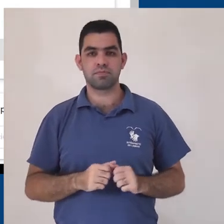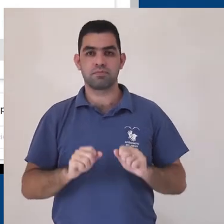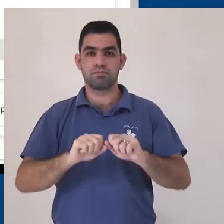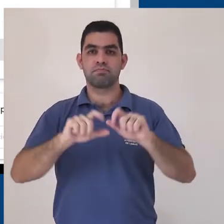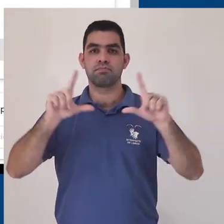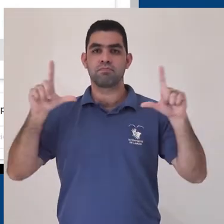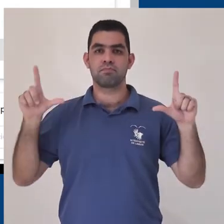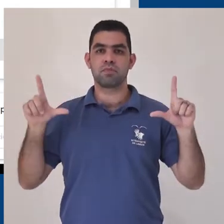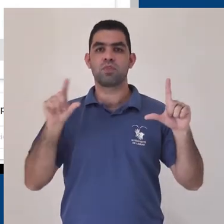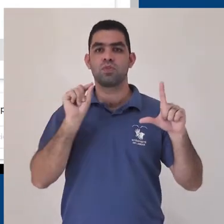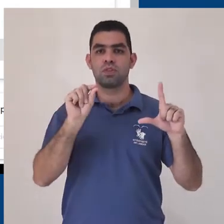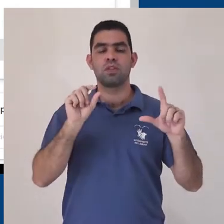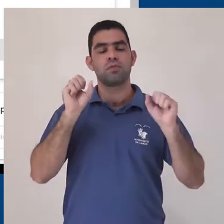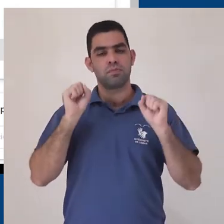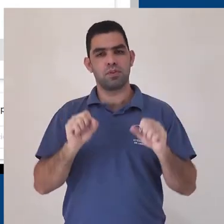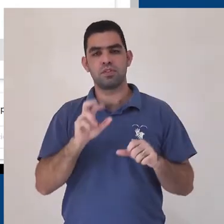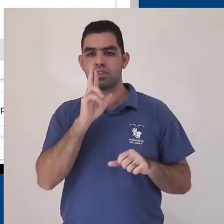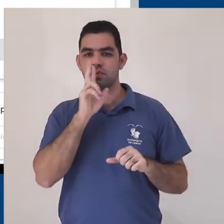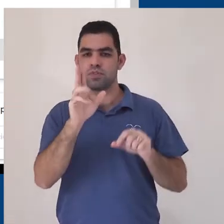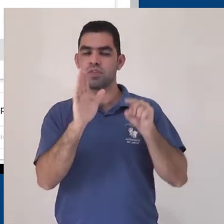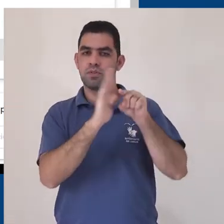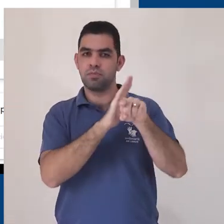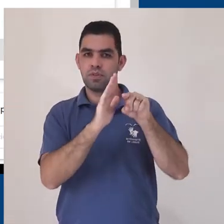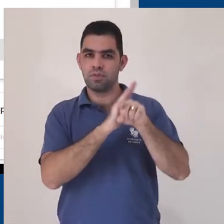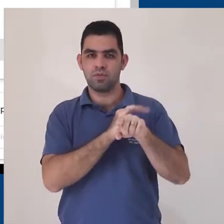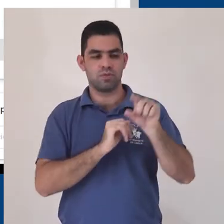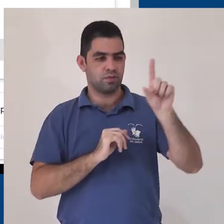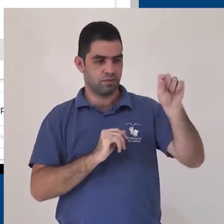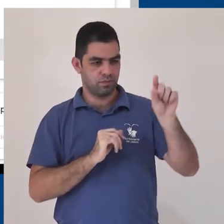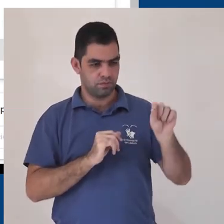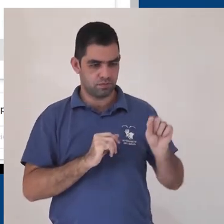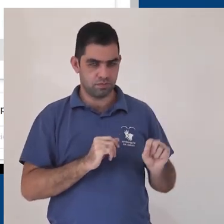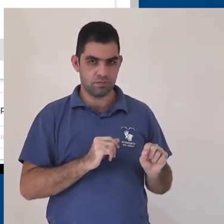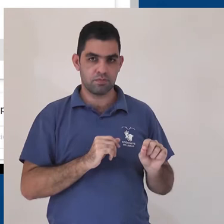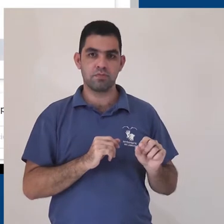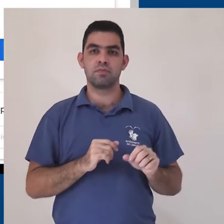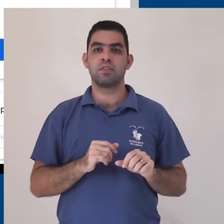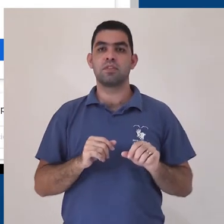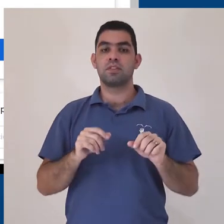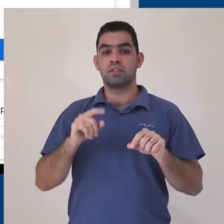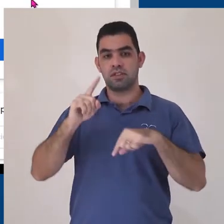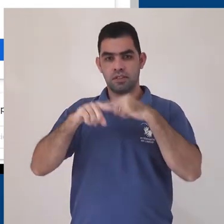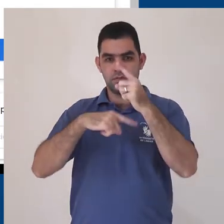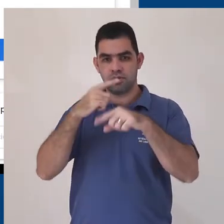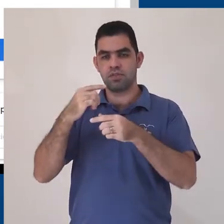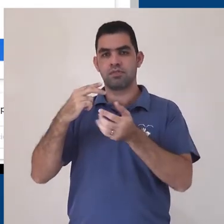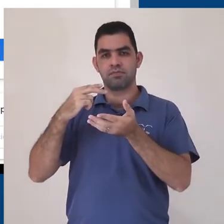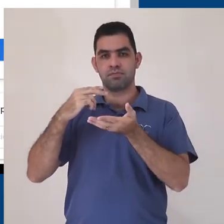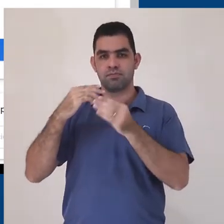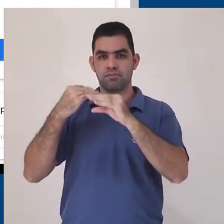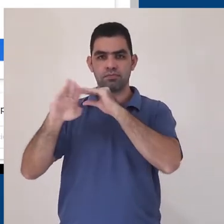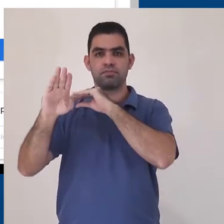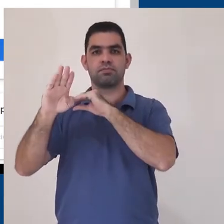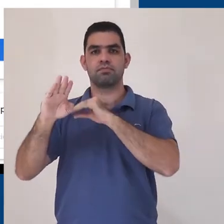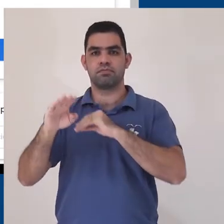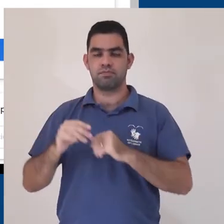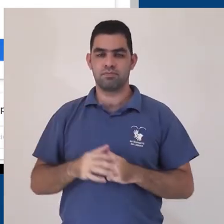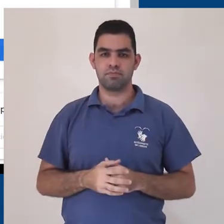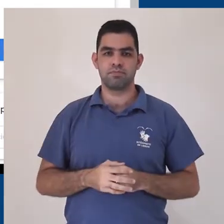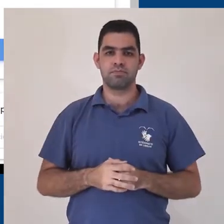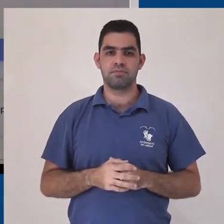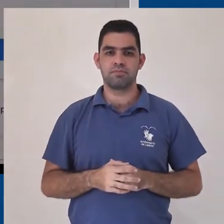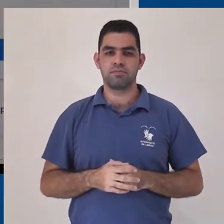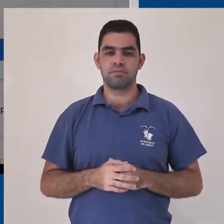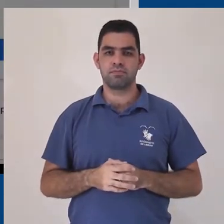ou e você pode responder à pergunta clicando em uma das alternativas à direita e depois em entregar no box